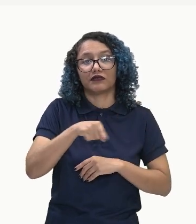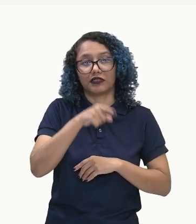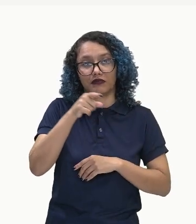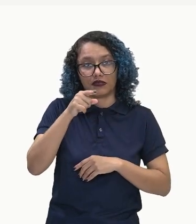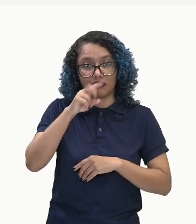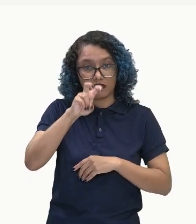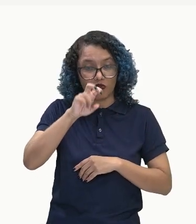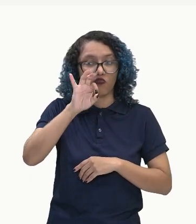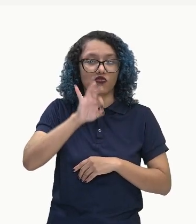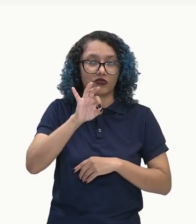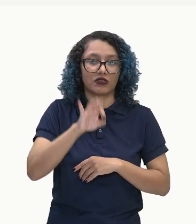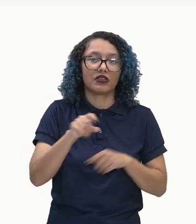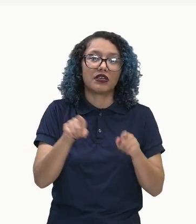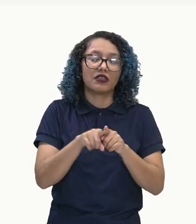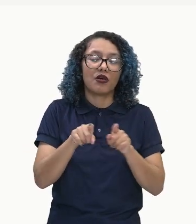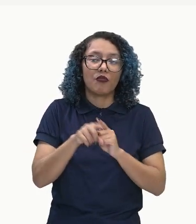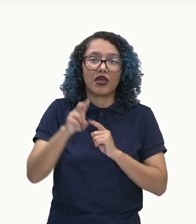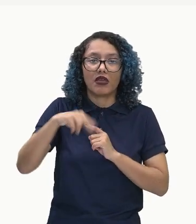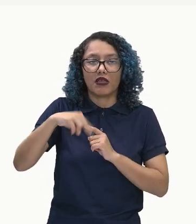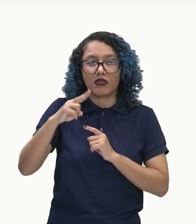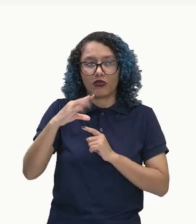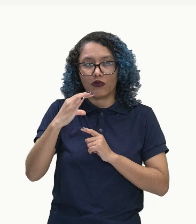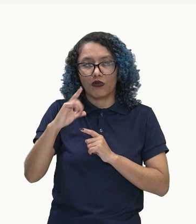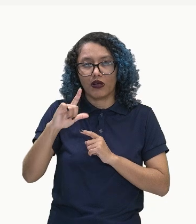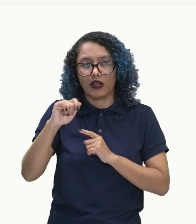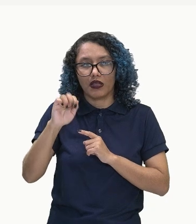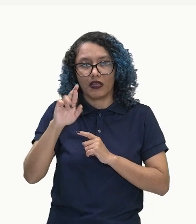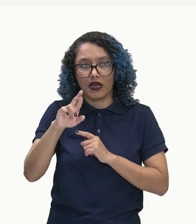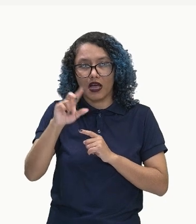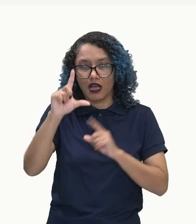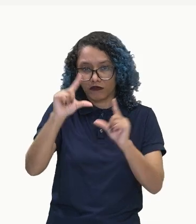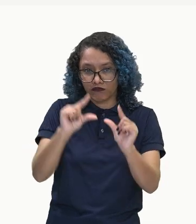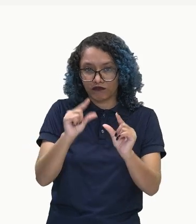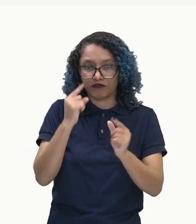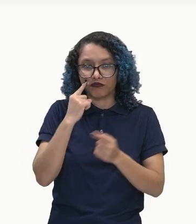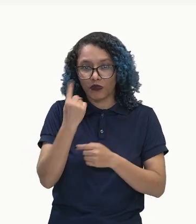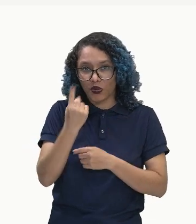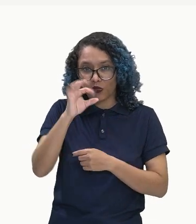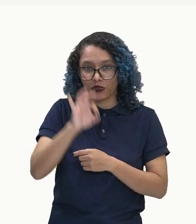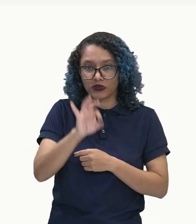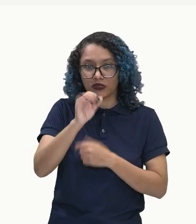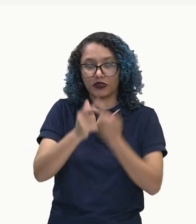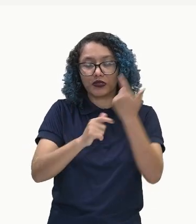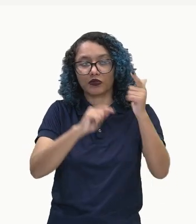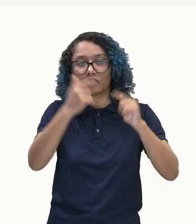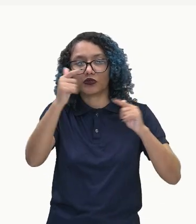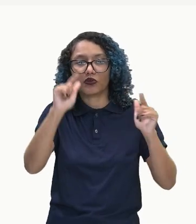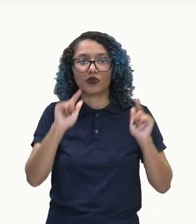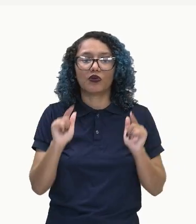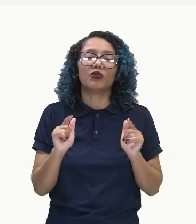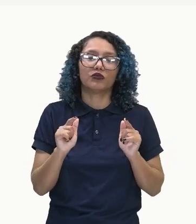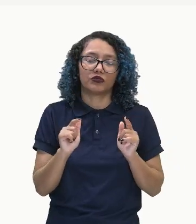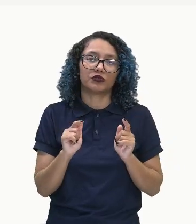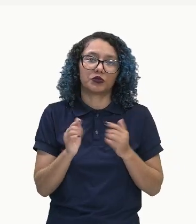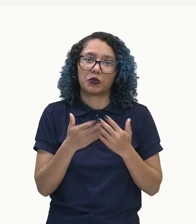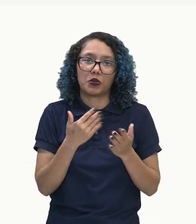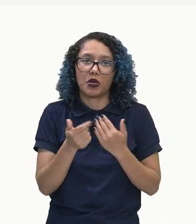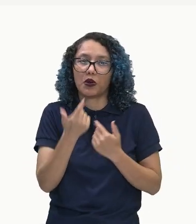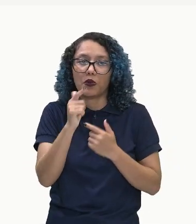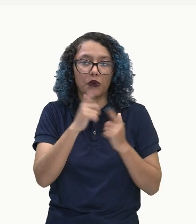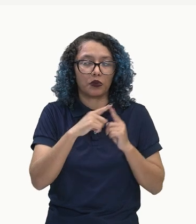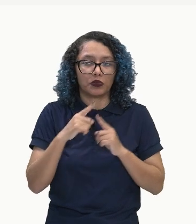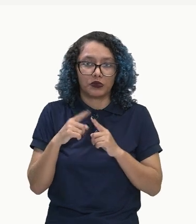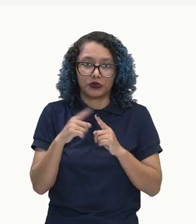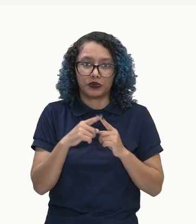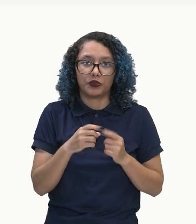7,5%. A nuclear deu uma queda aí para 1%. E aquelas outras, né, que poderiam ser qualquer outra forma de geração